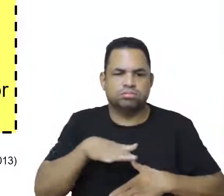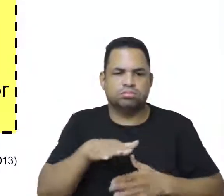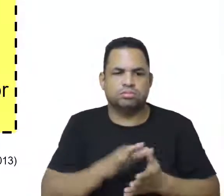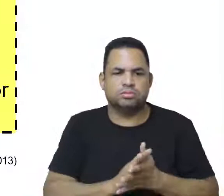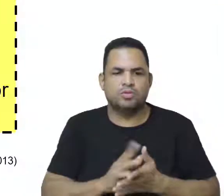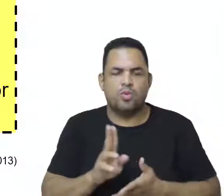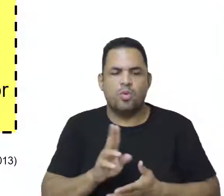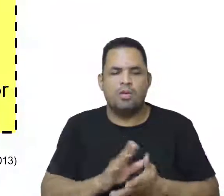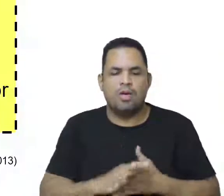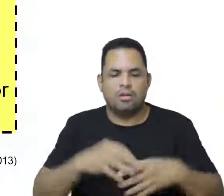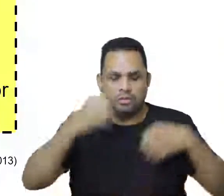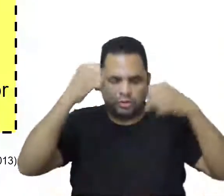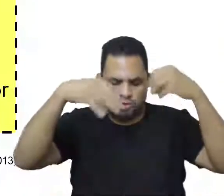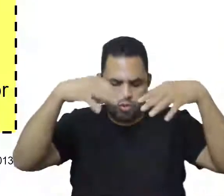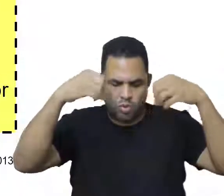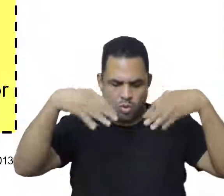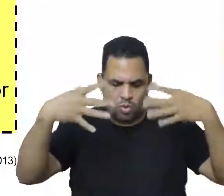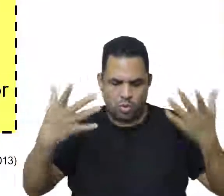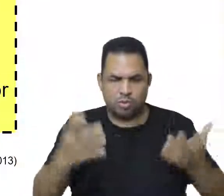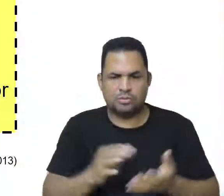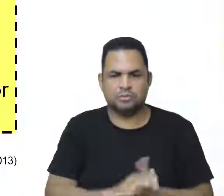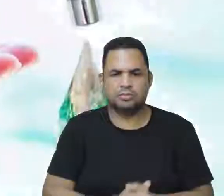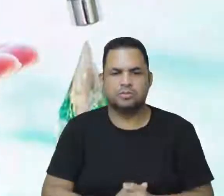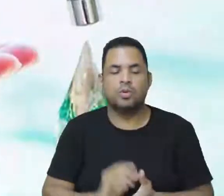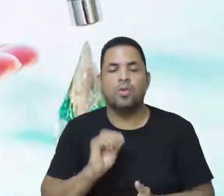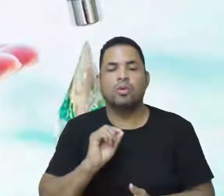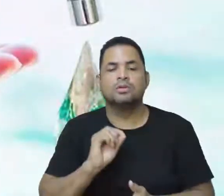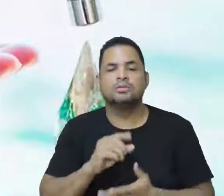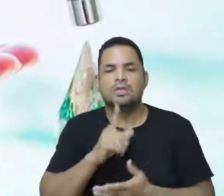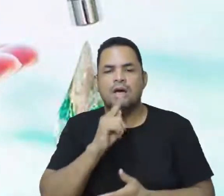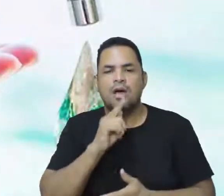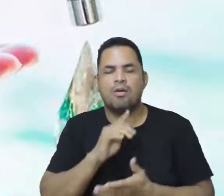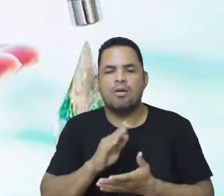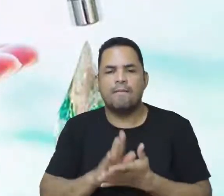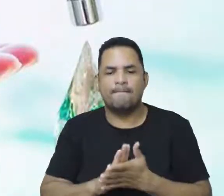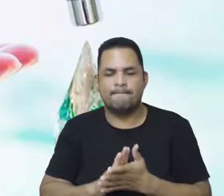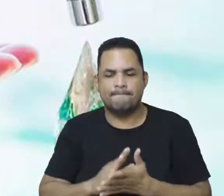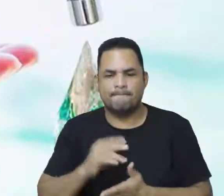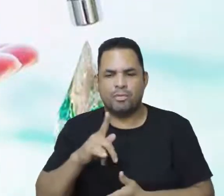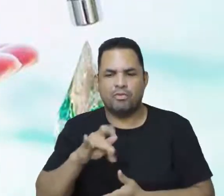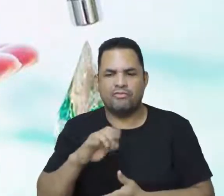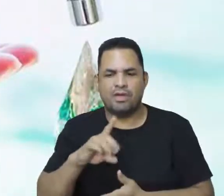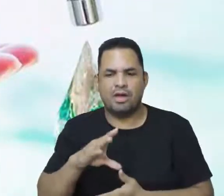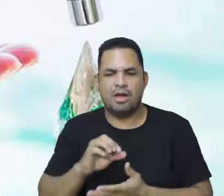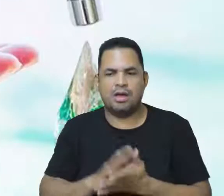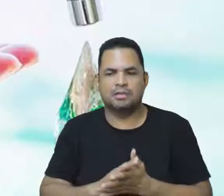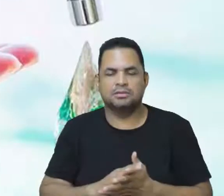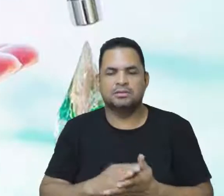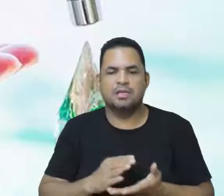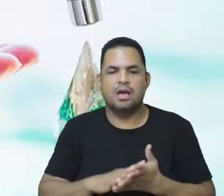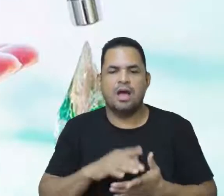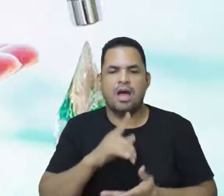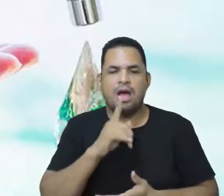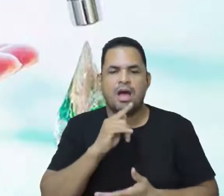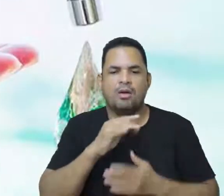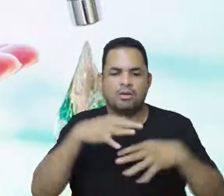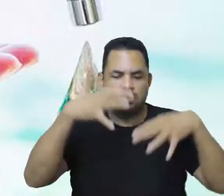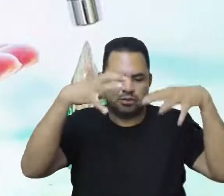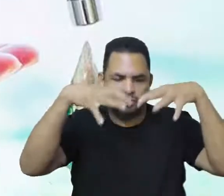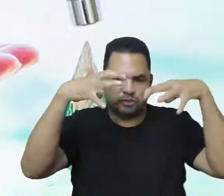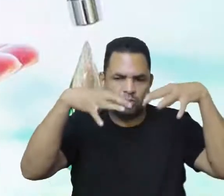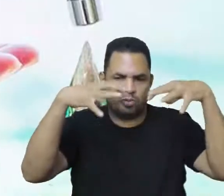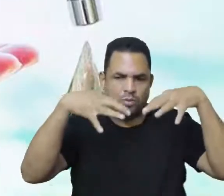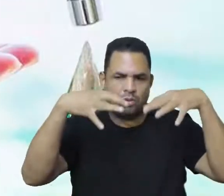por meio de águas pluviais. O que são águas pluviais, professor Imater? Chuva. Chuva.